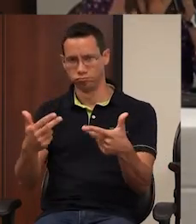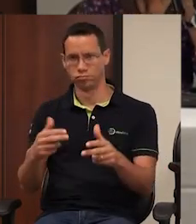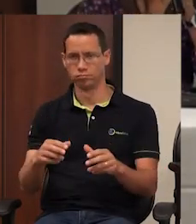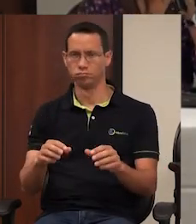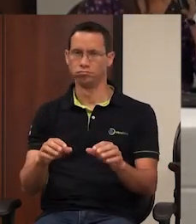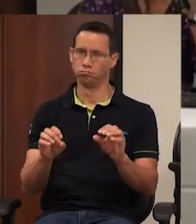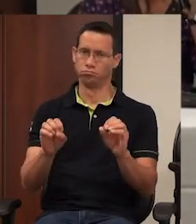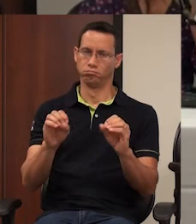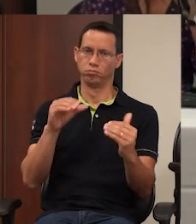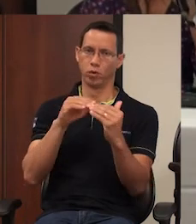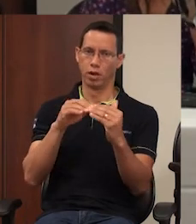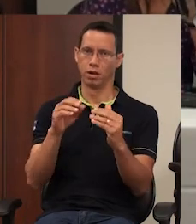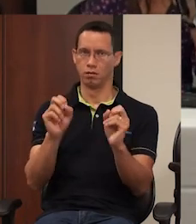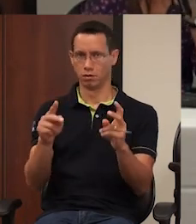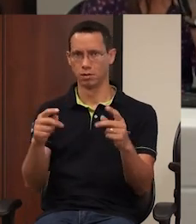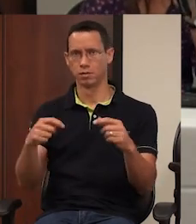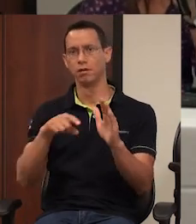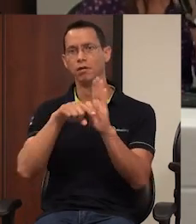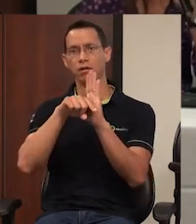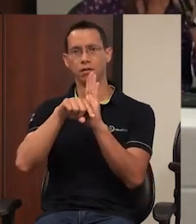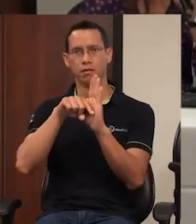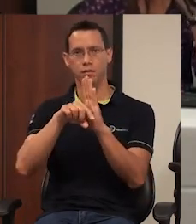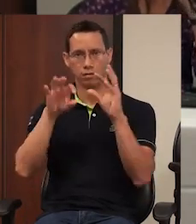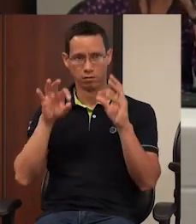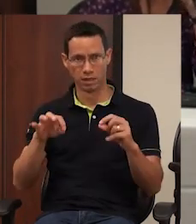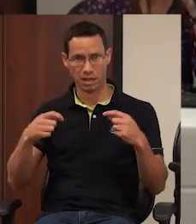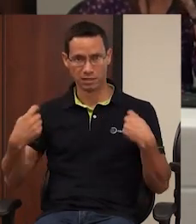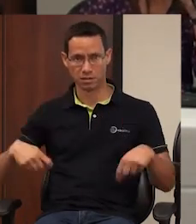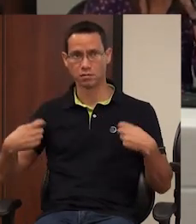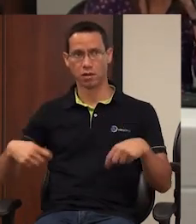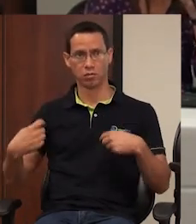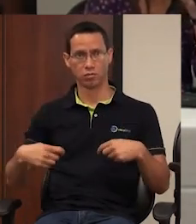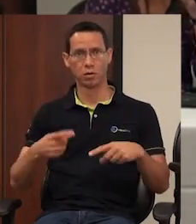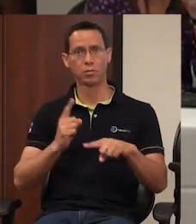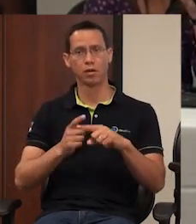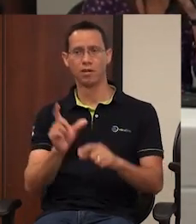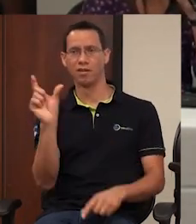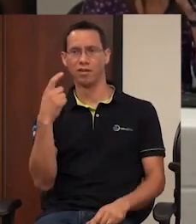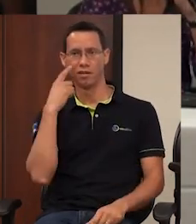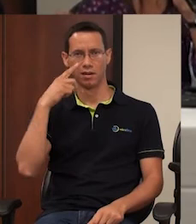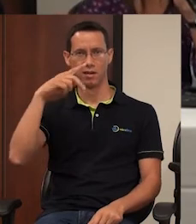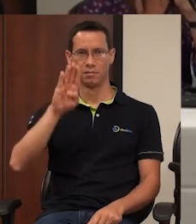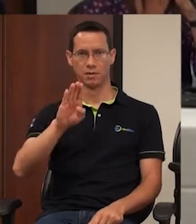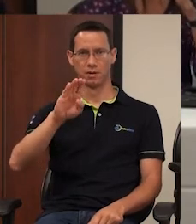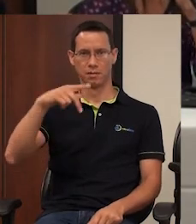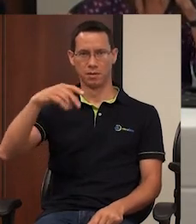Sim, tudo bem. Tem que se verificar se isso realmente é necessário. Porque ficar com o cartão do BPC da